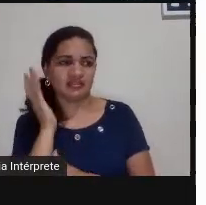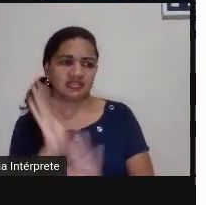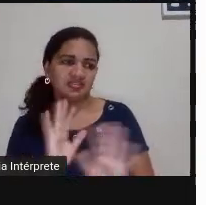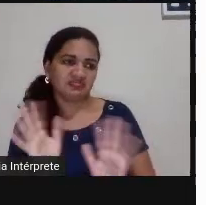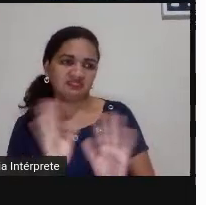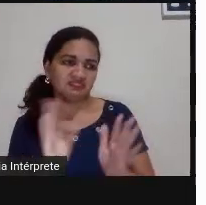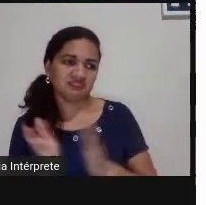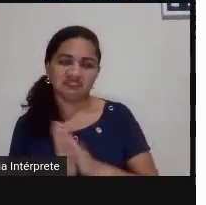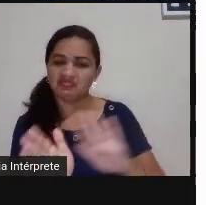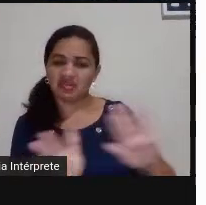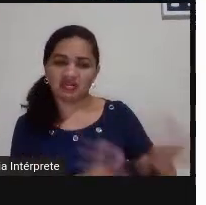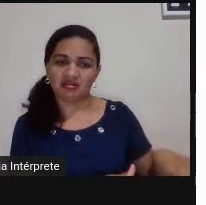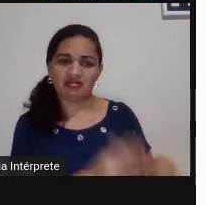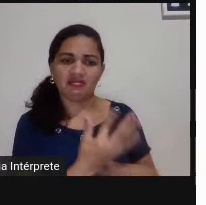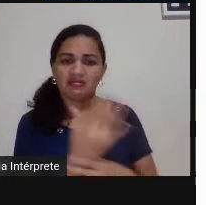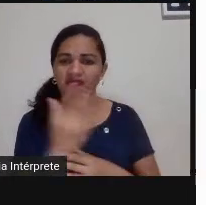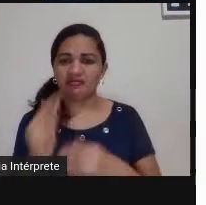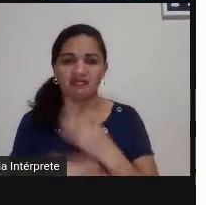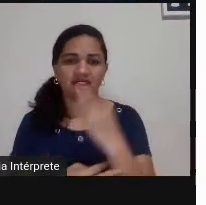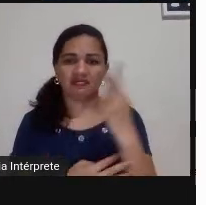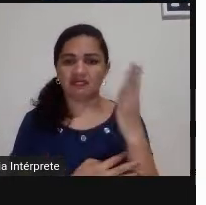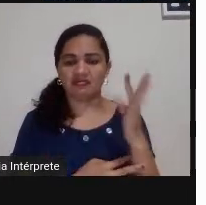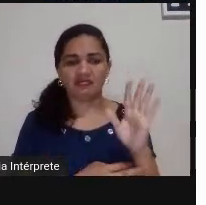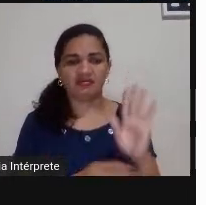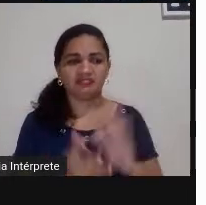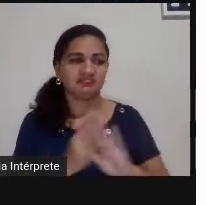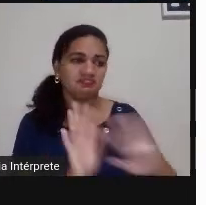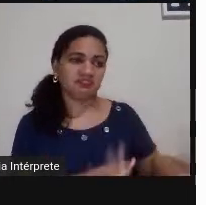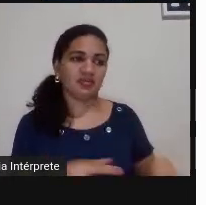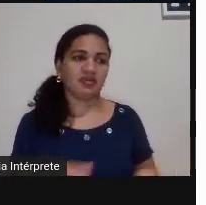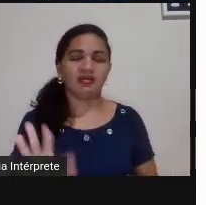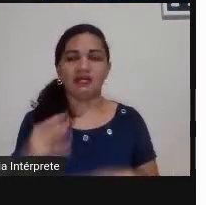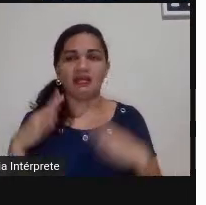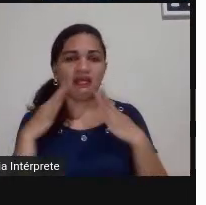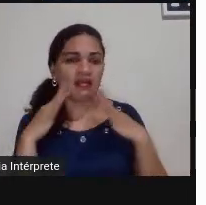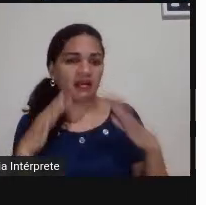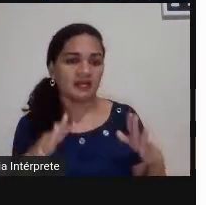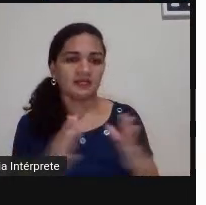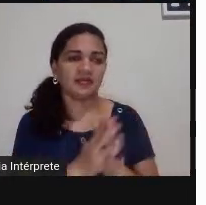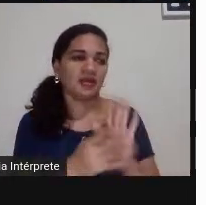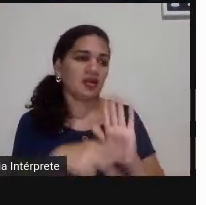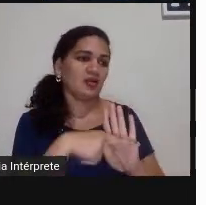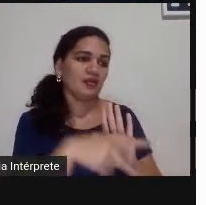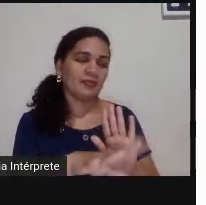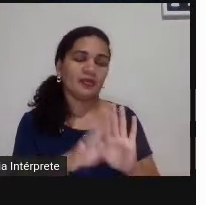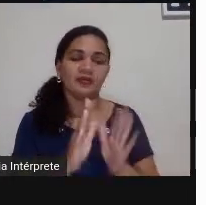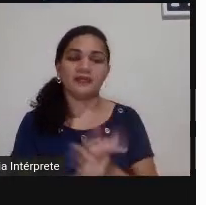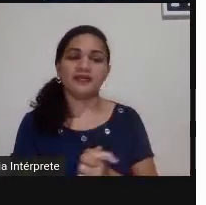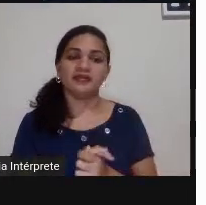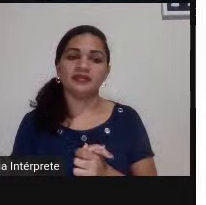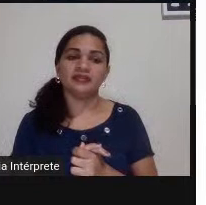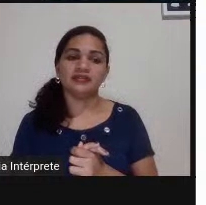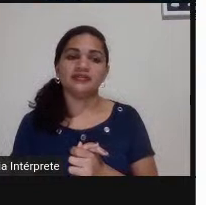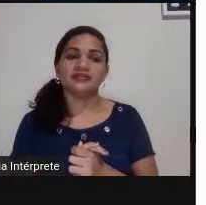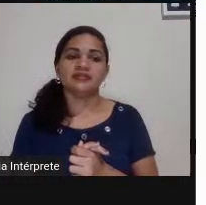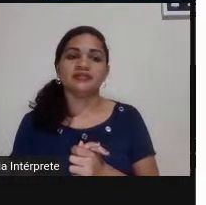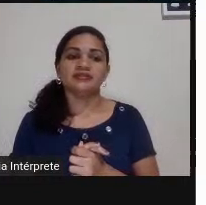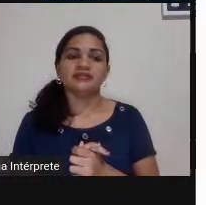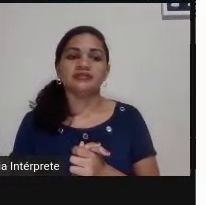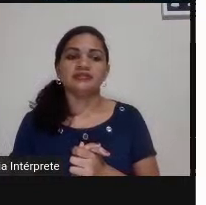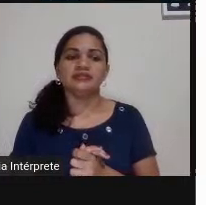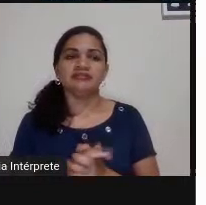ambiental que meio ambiente é exclusivamente o meio natural ao meio natural ali compreendendo meio físico e biótico